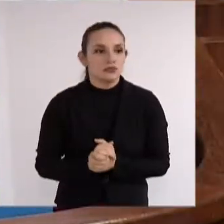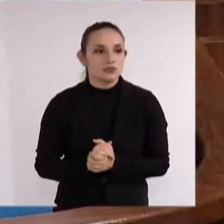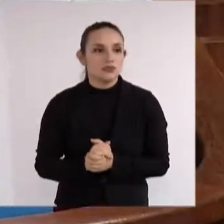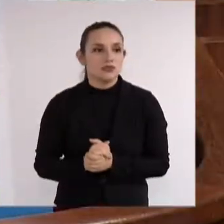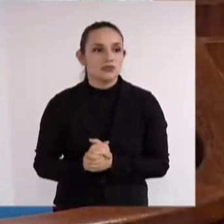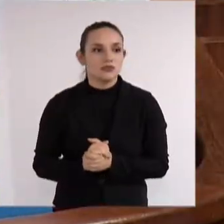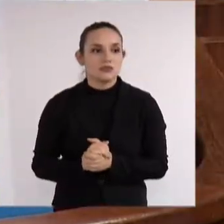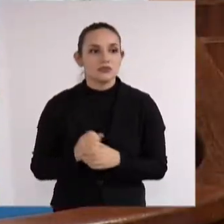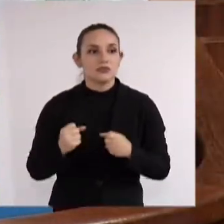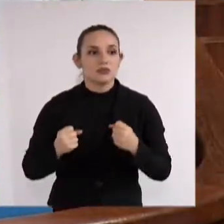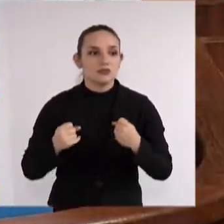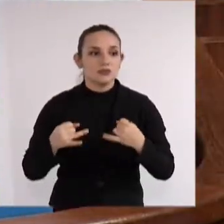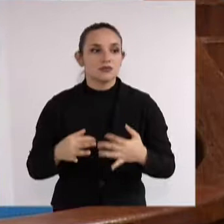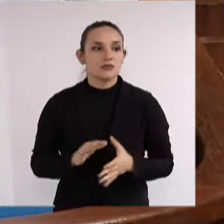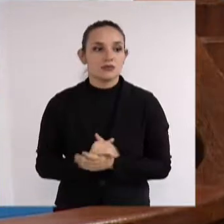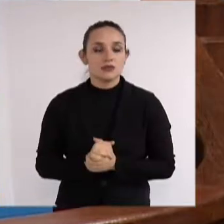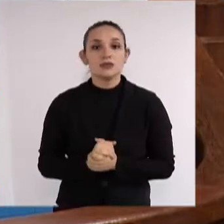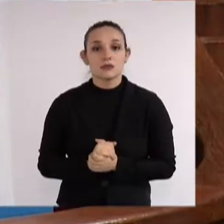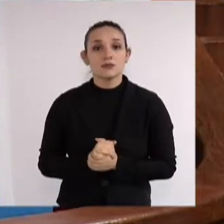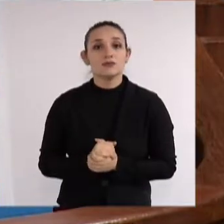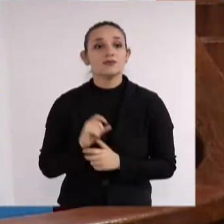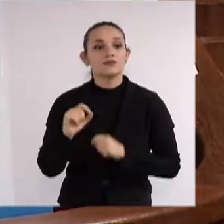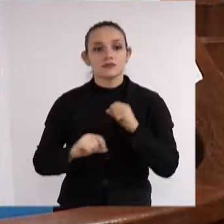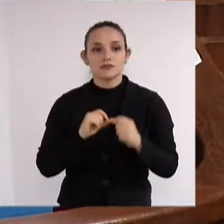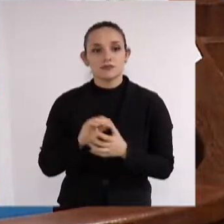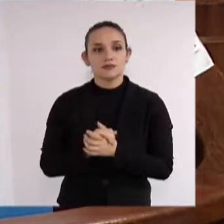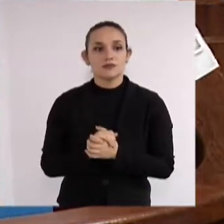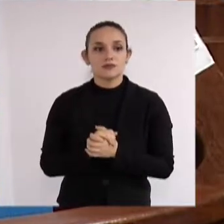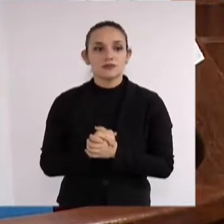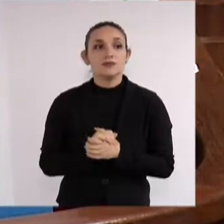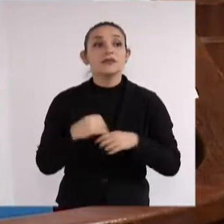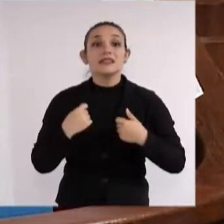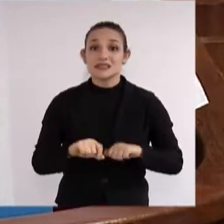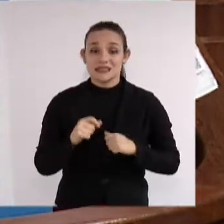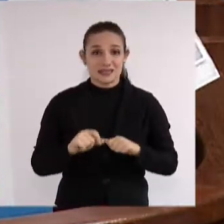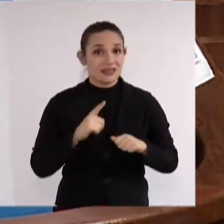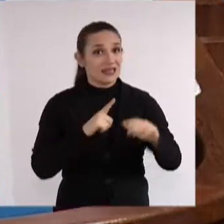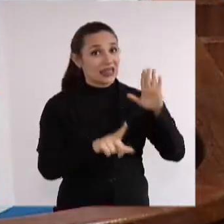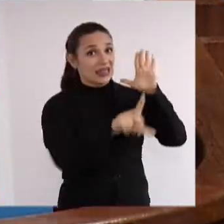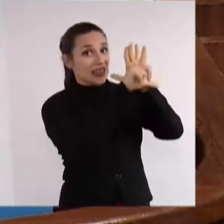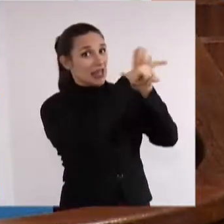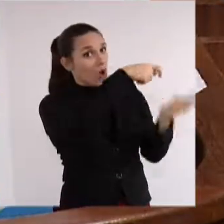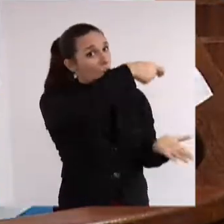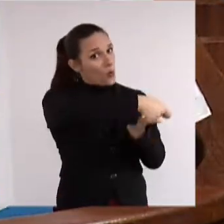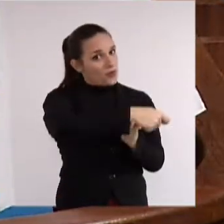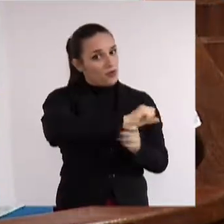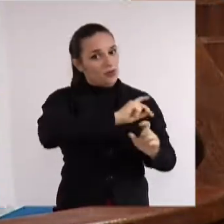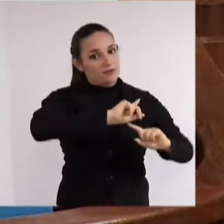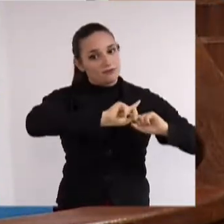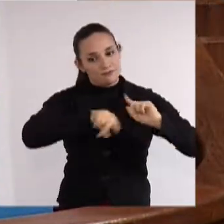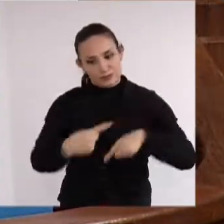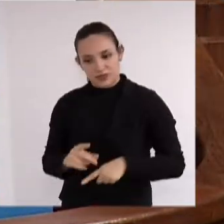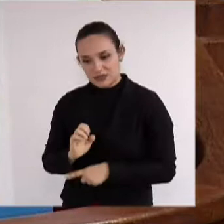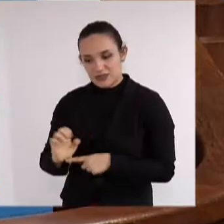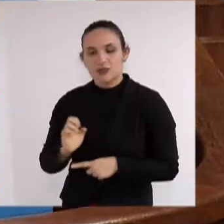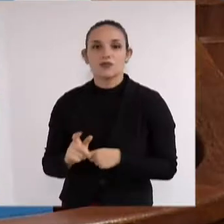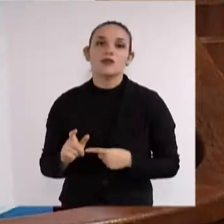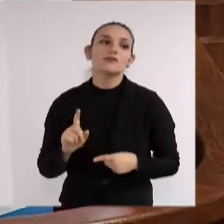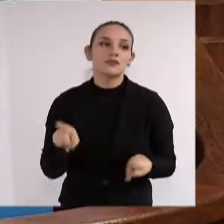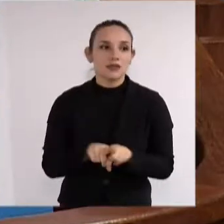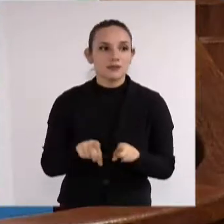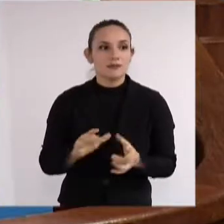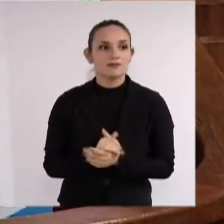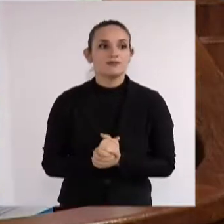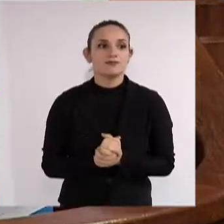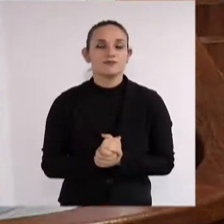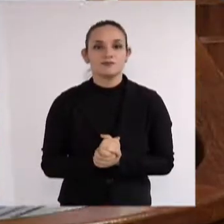públicas. Qualquer alteração nesse sentido tem que ser proposta numa legislação federal. E a Associação Brasileira de Normas Técnicas